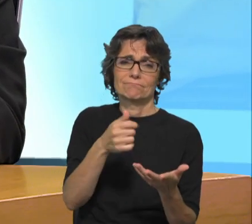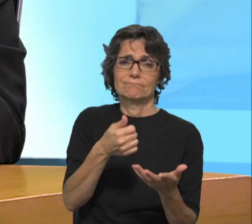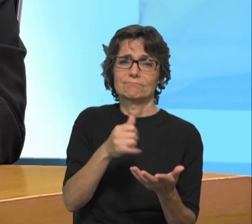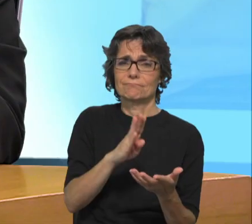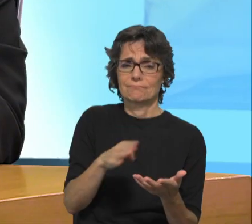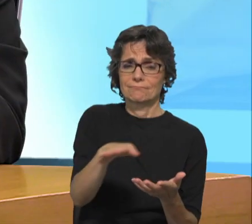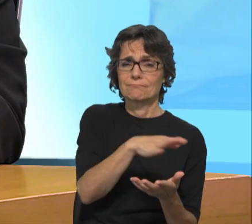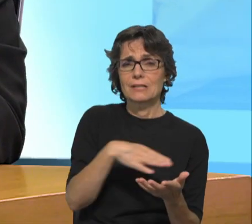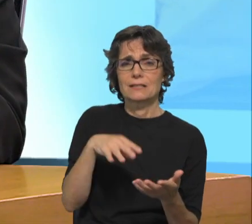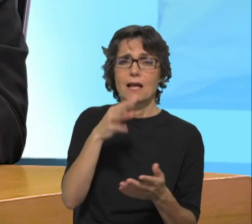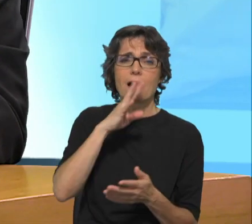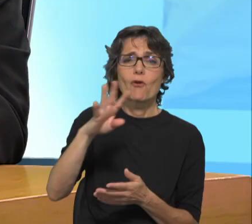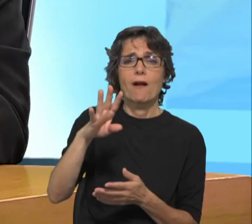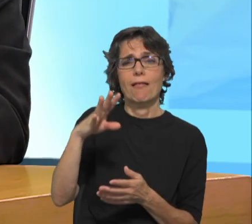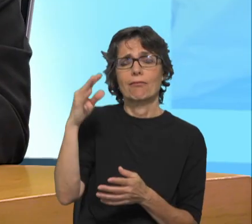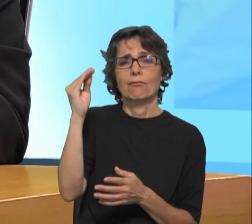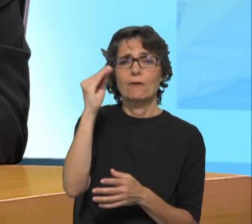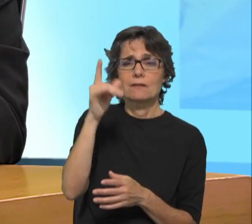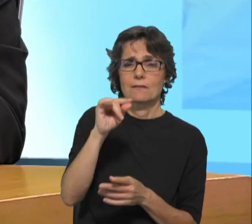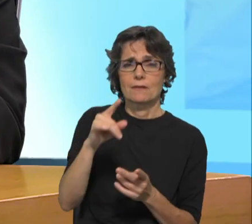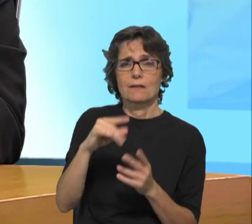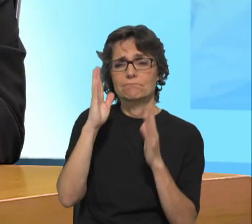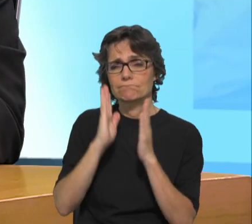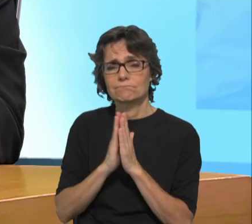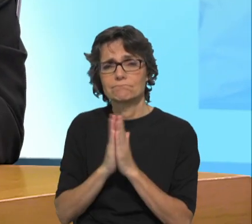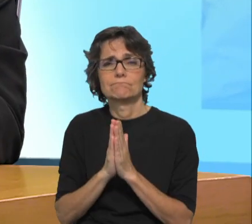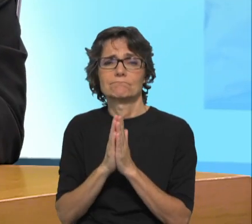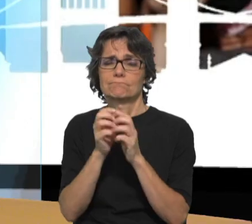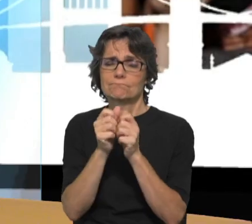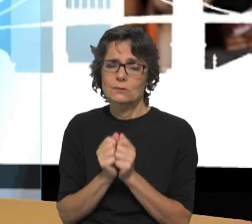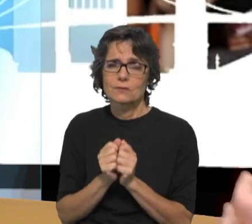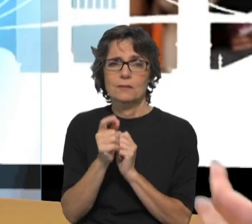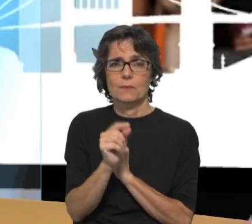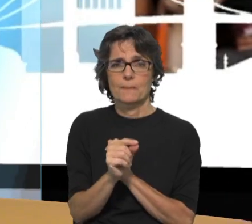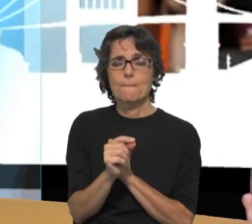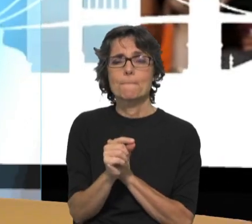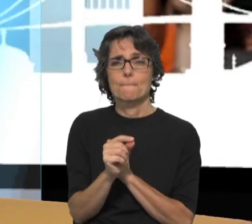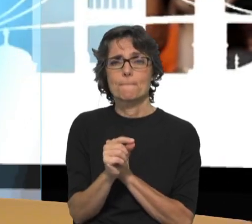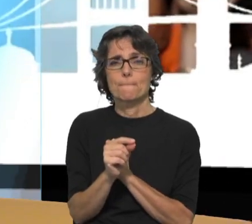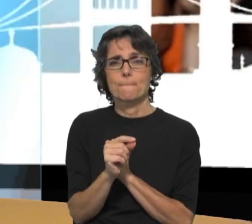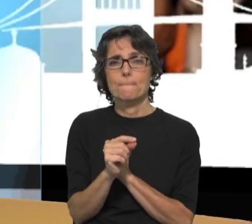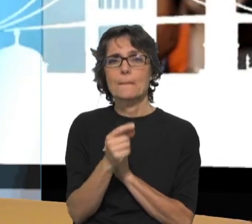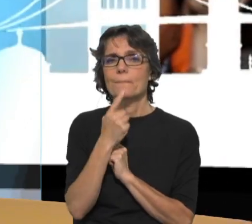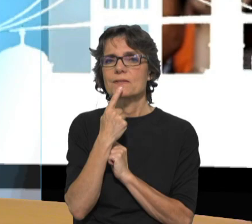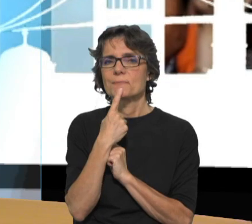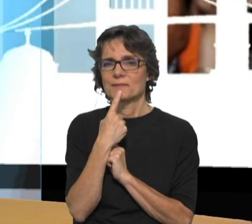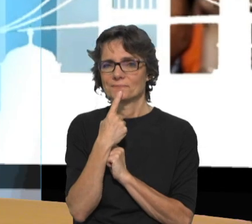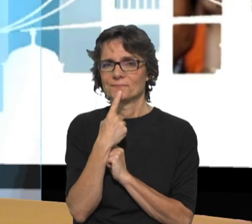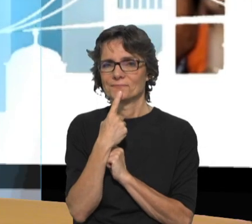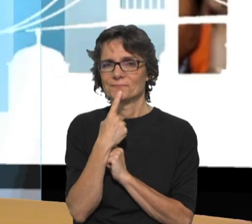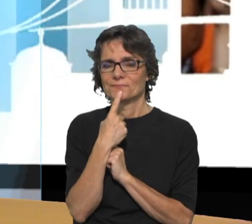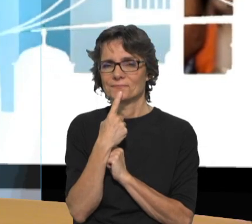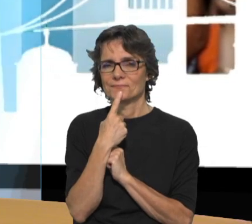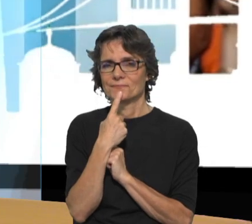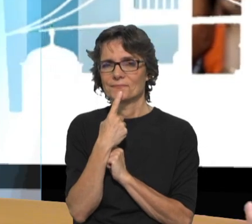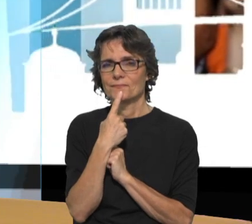canto alentejano, como seja uma devoção à Nossa Senhora tão marcada, e a partir daí perceber aquilo que ajuda